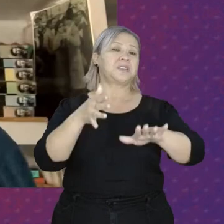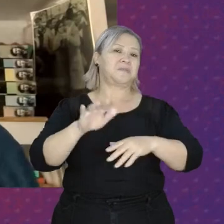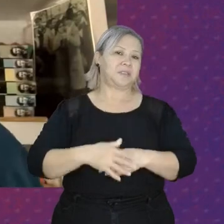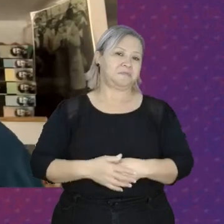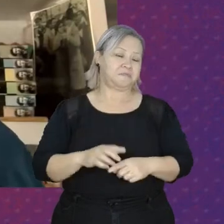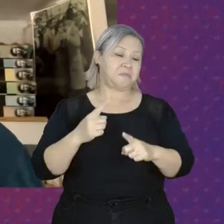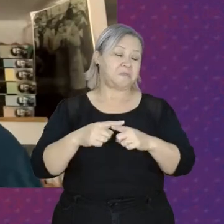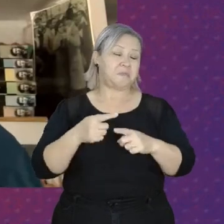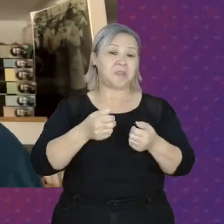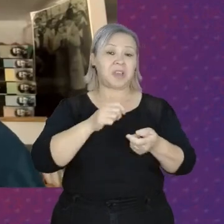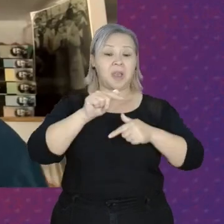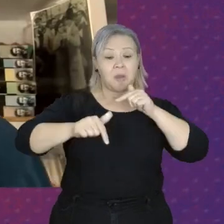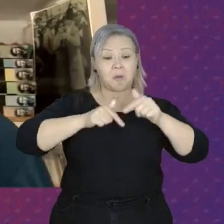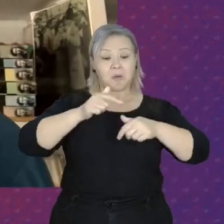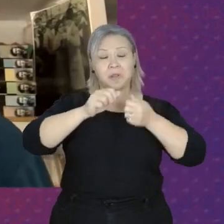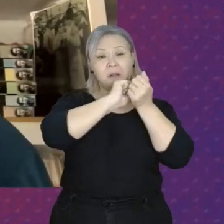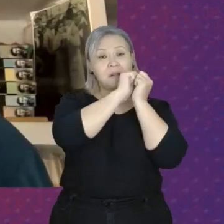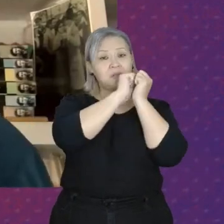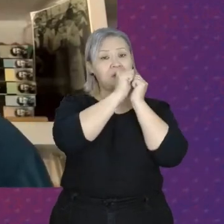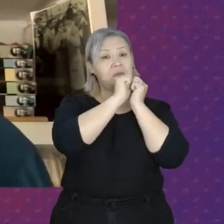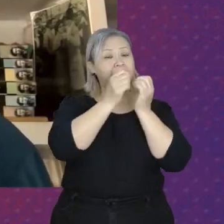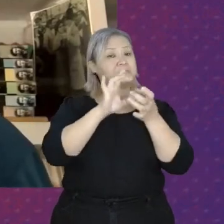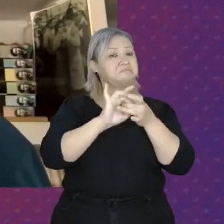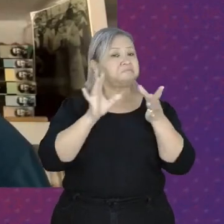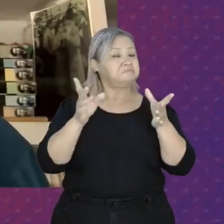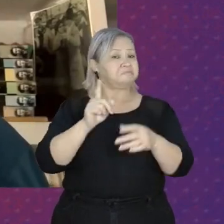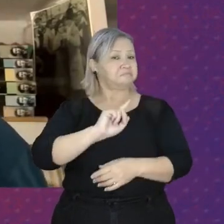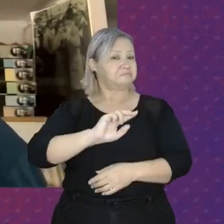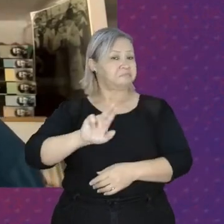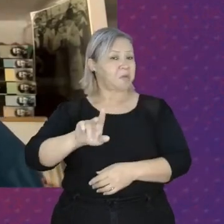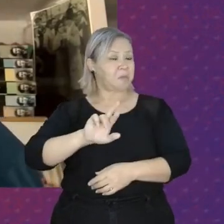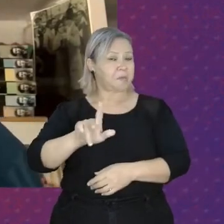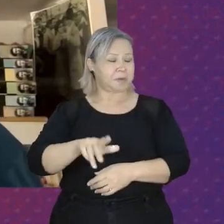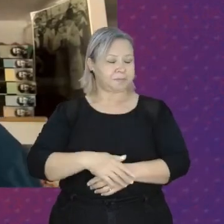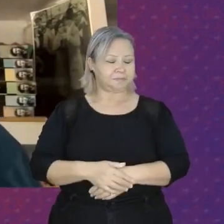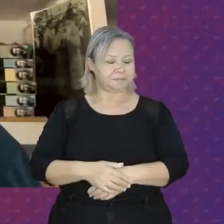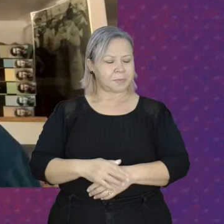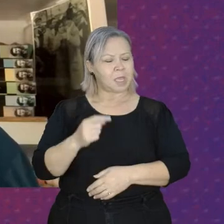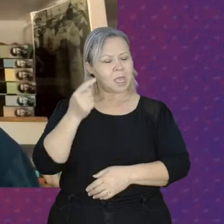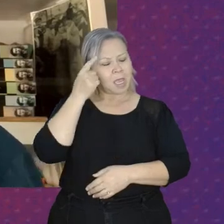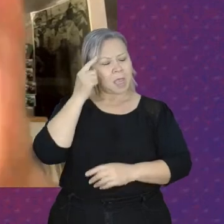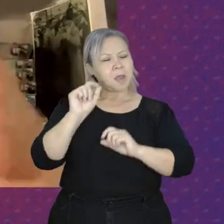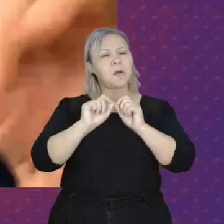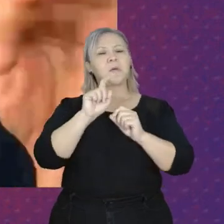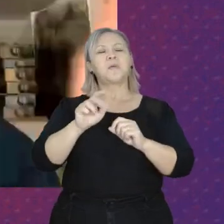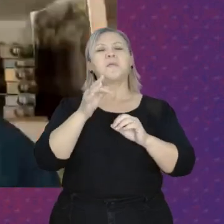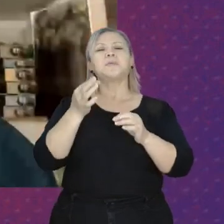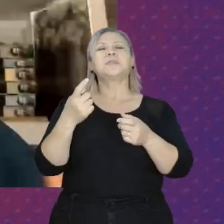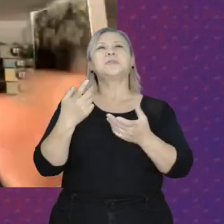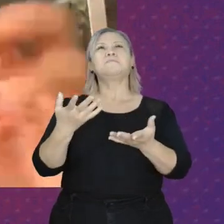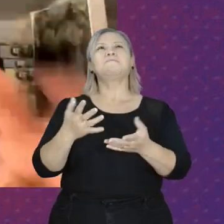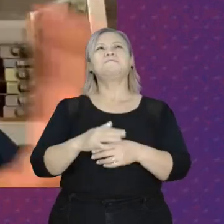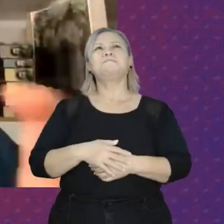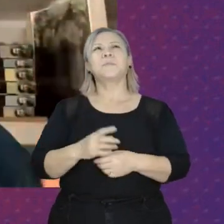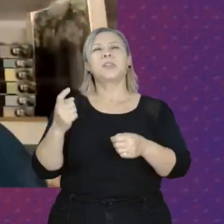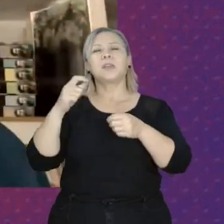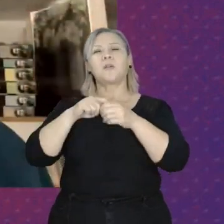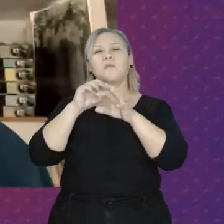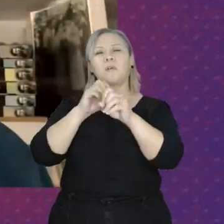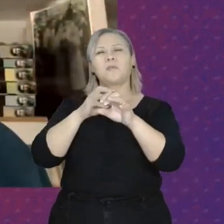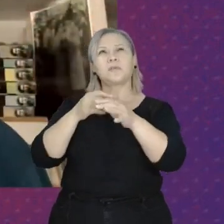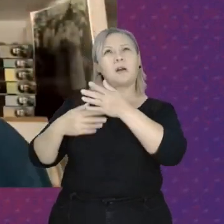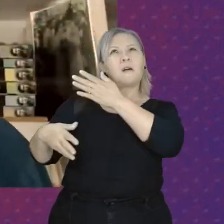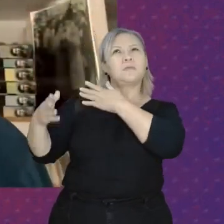vezes não permite isso à noite. Então, já pensaram como seria... Eu volto aqui àquela aula que eu fiz referência